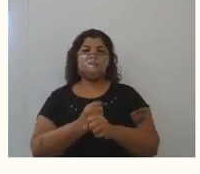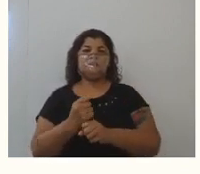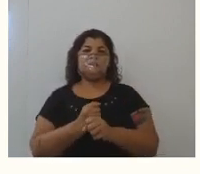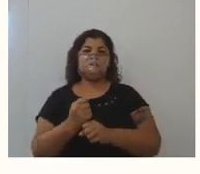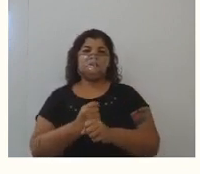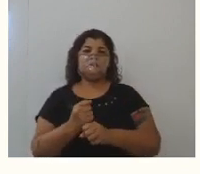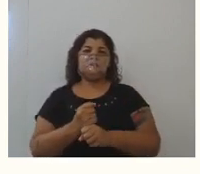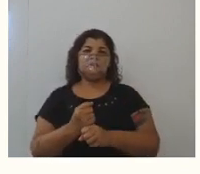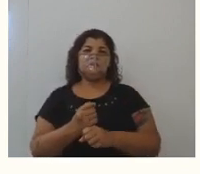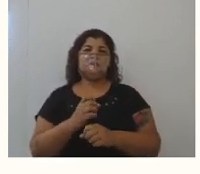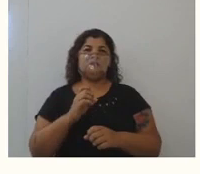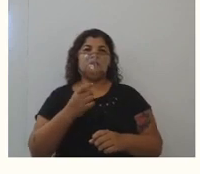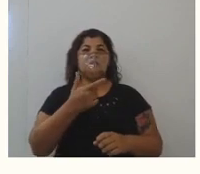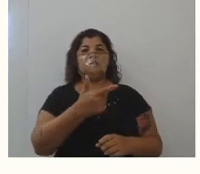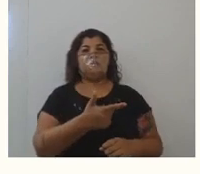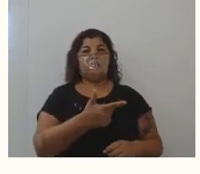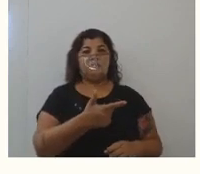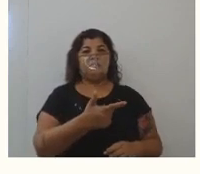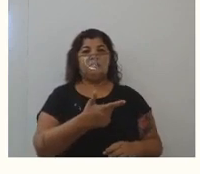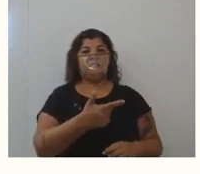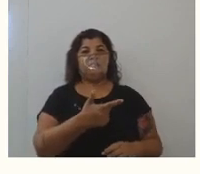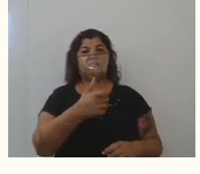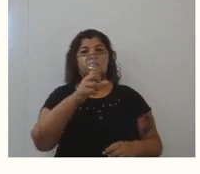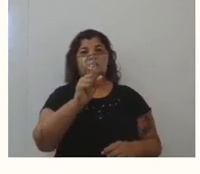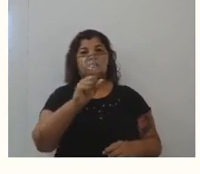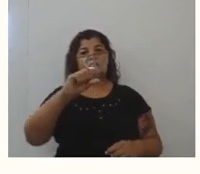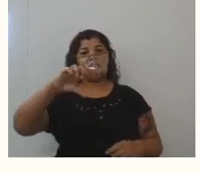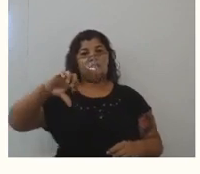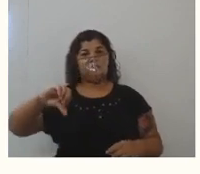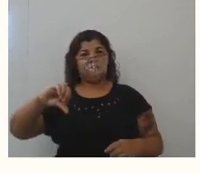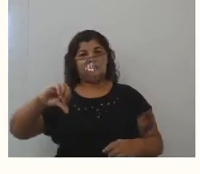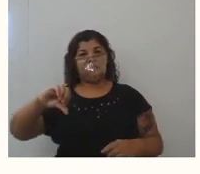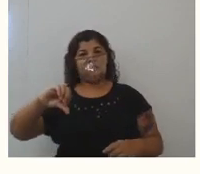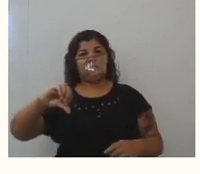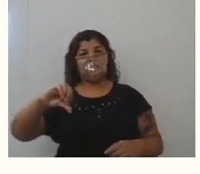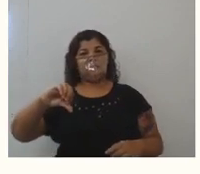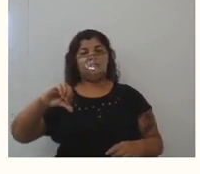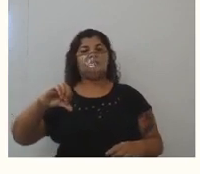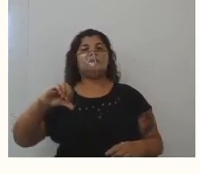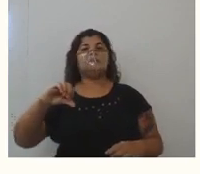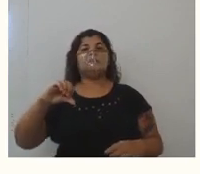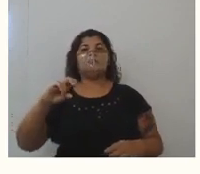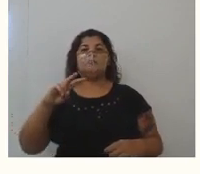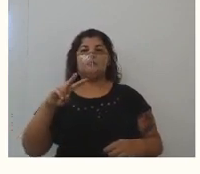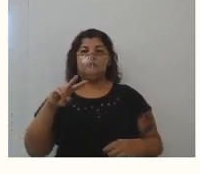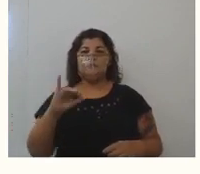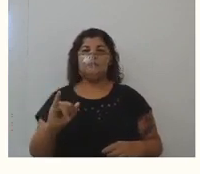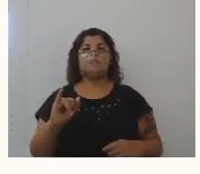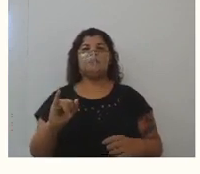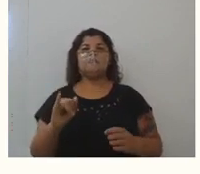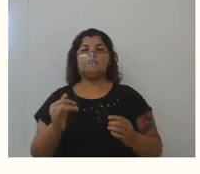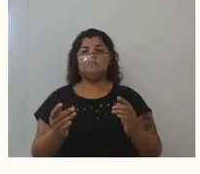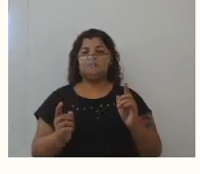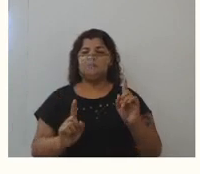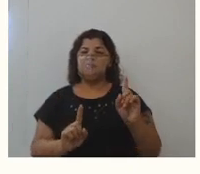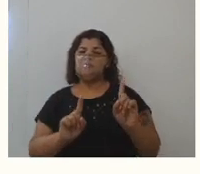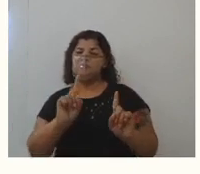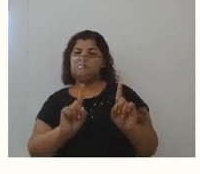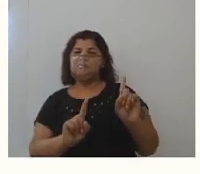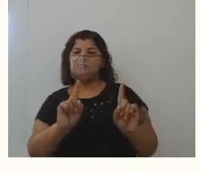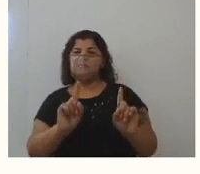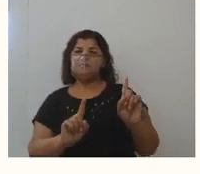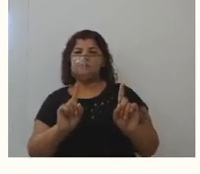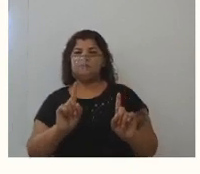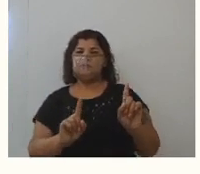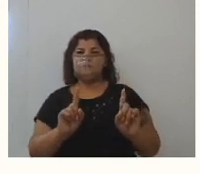apenas em 2089, as rendas médias desses grupos elas serão equivalentes. Ou seja,